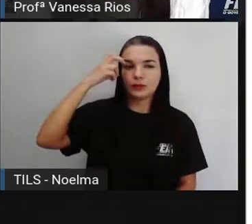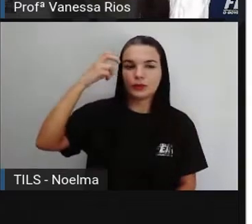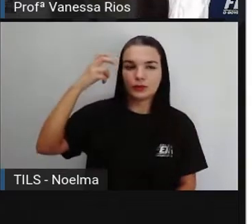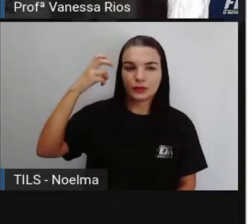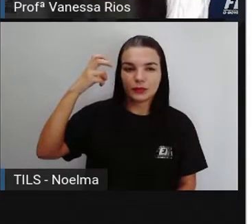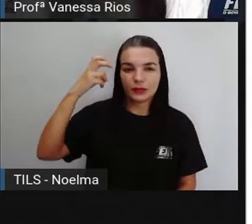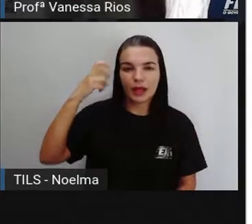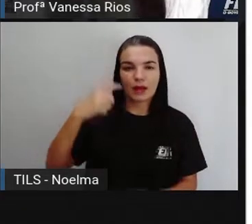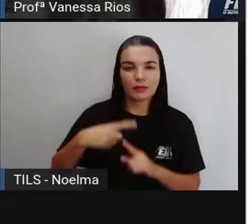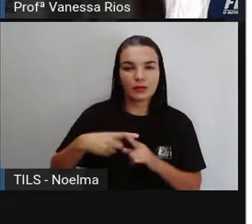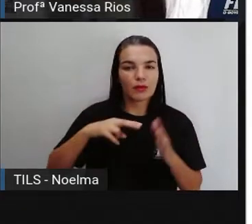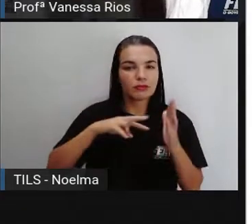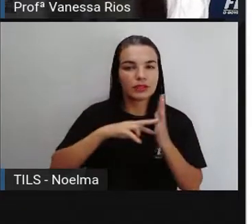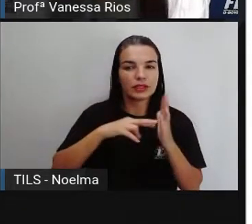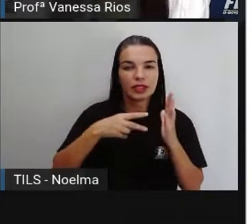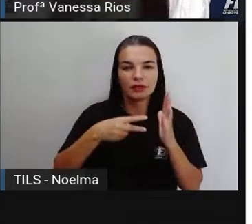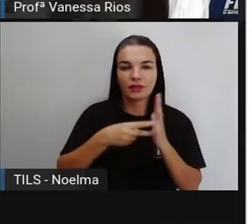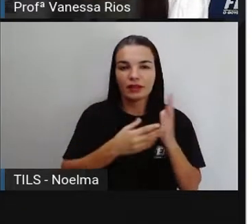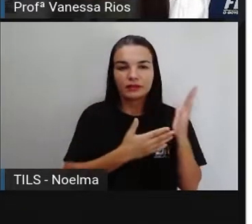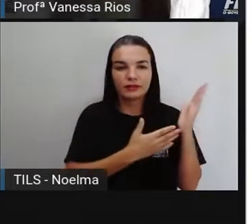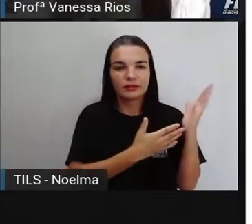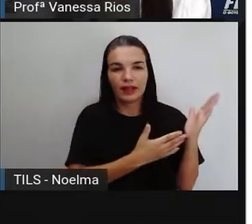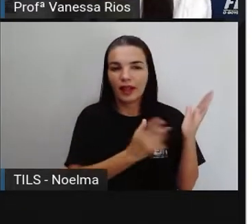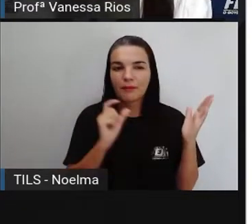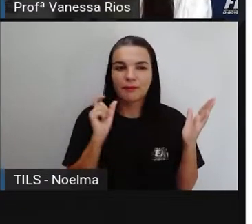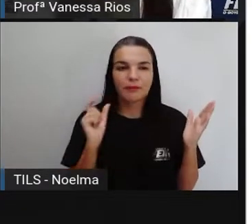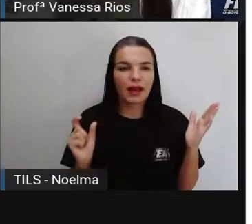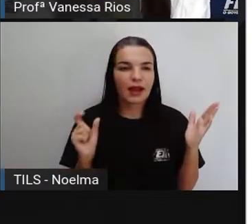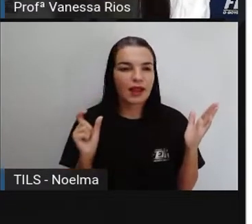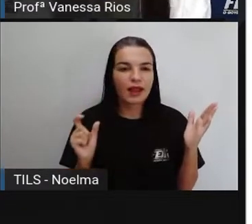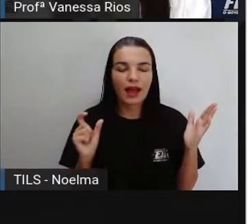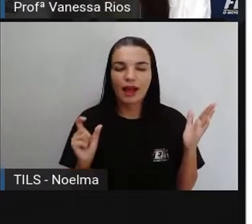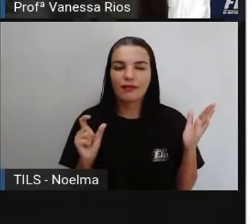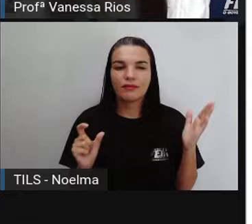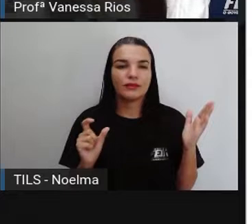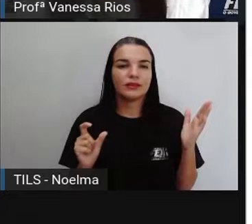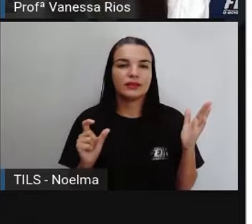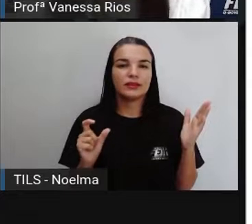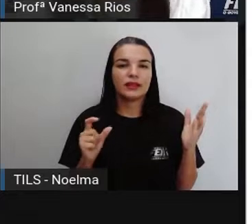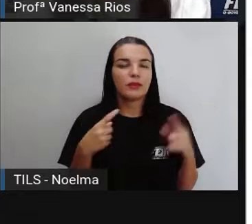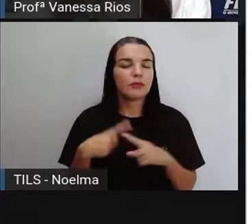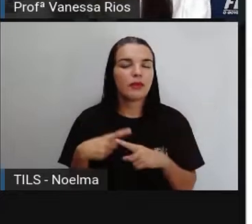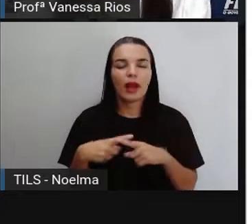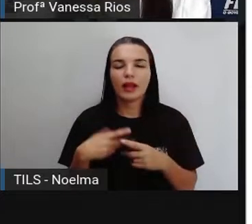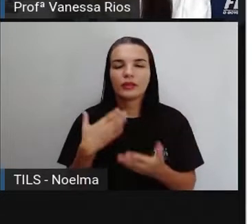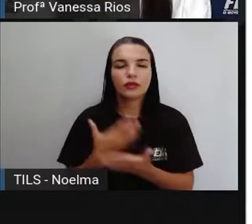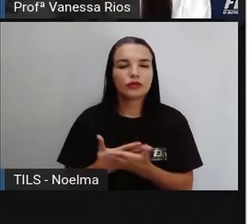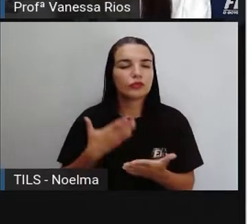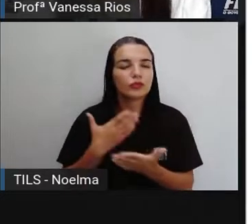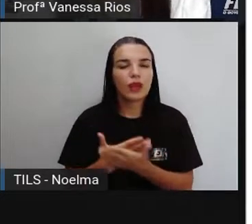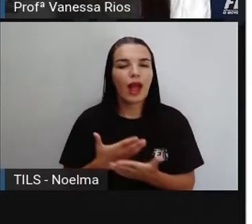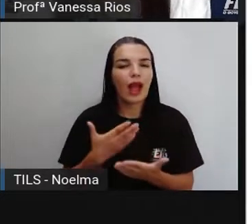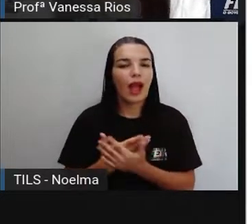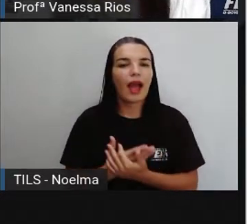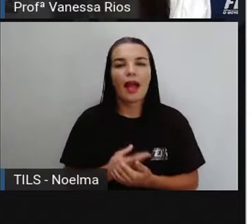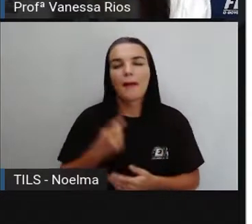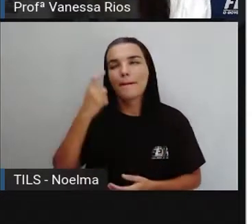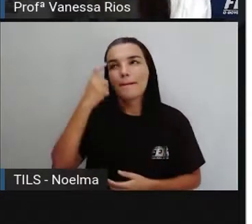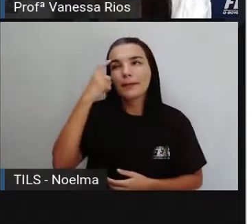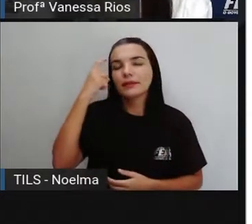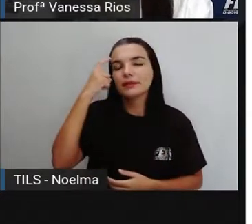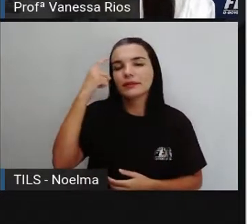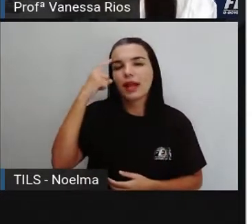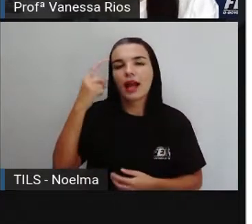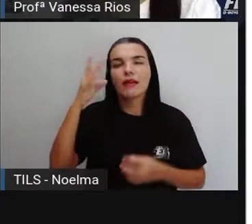a definição dessa palavra, né, nos faz estudarmos, nos faz